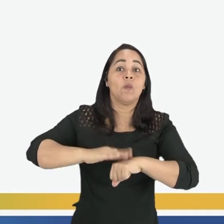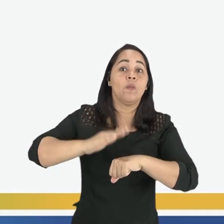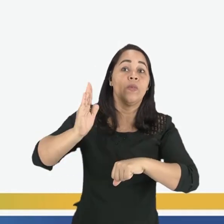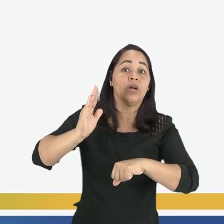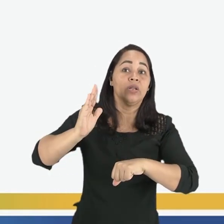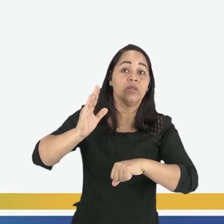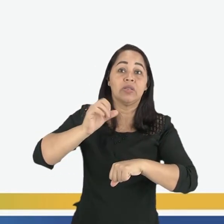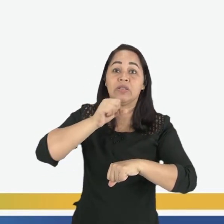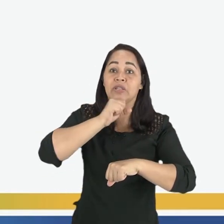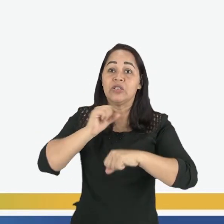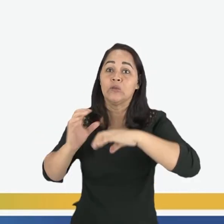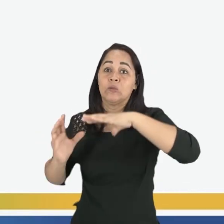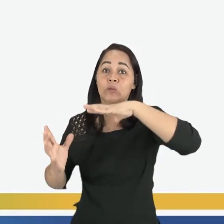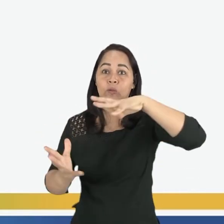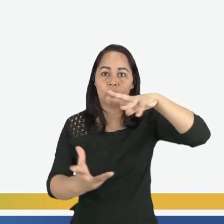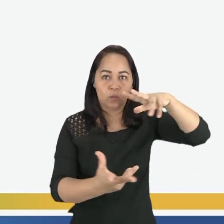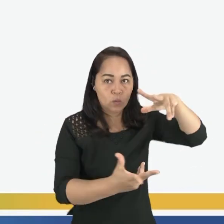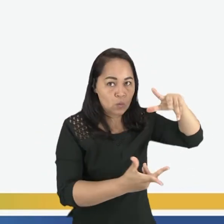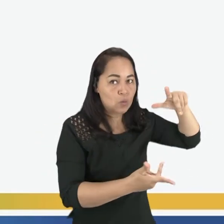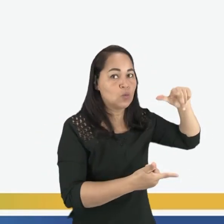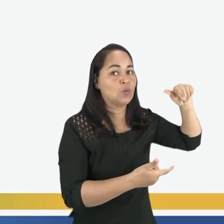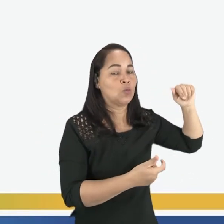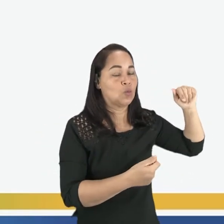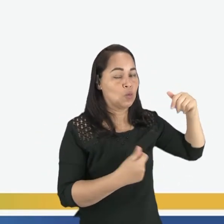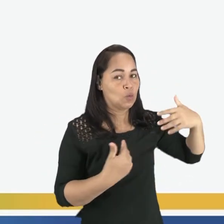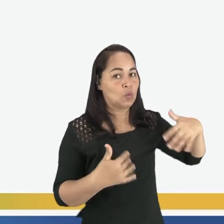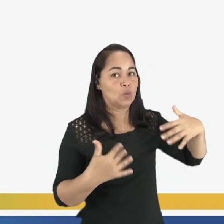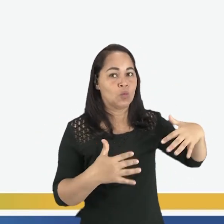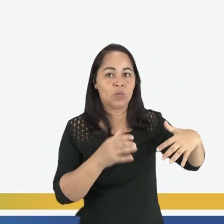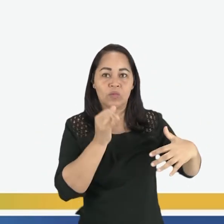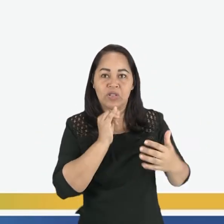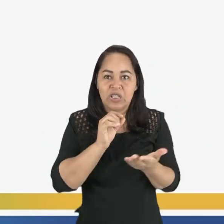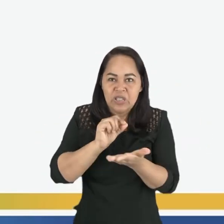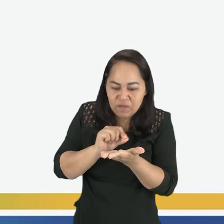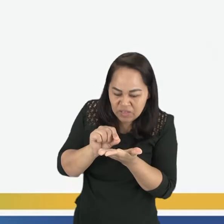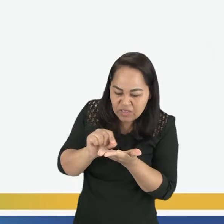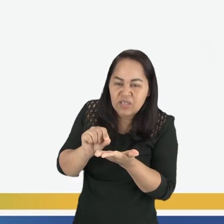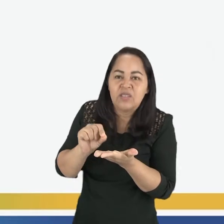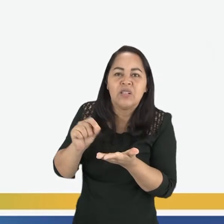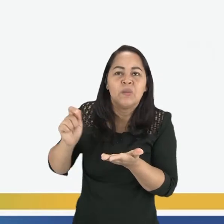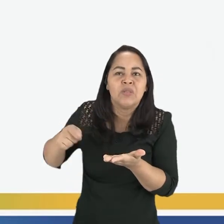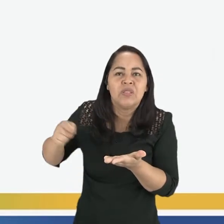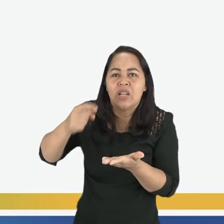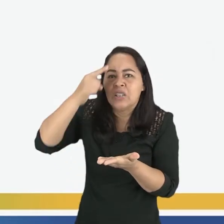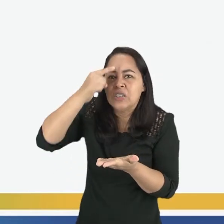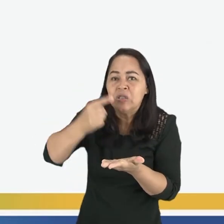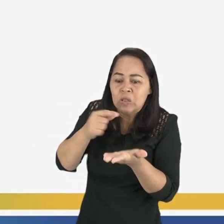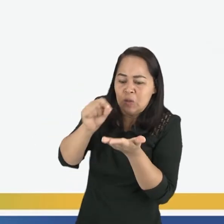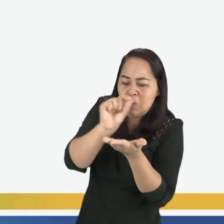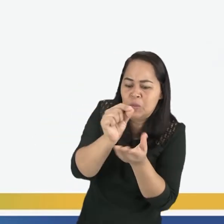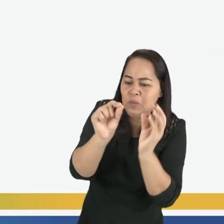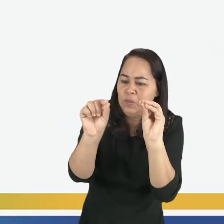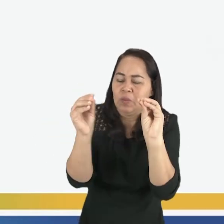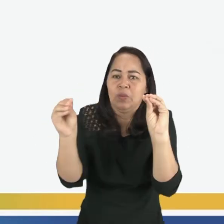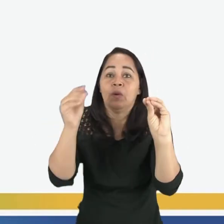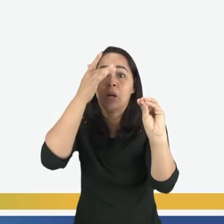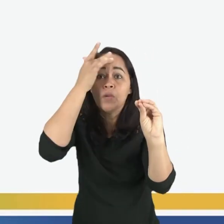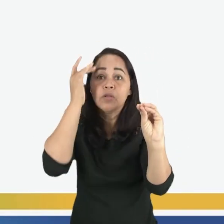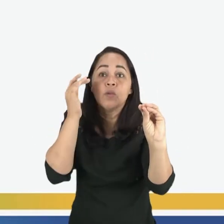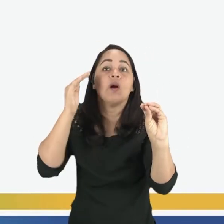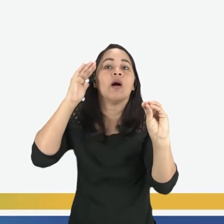antigo do mundo. Já imaginou para você escrever uma carta, fazer esse monte de desenho? A outra pessoa tinha que entender também